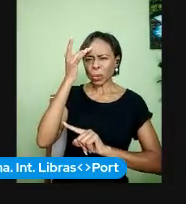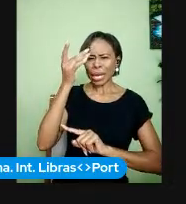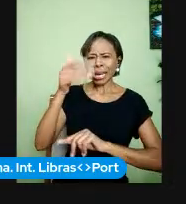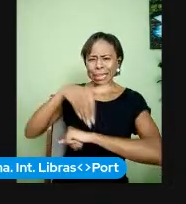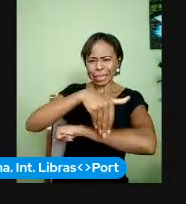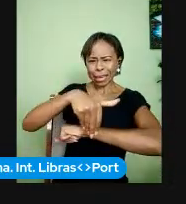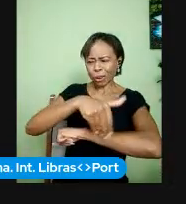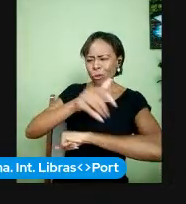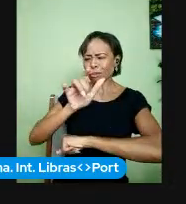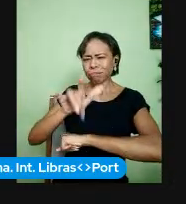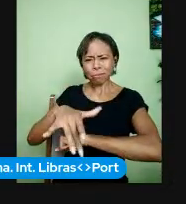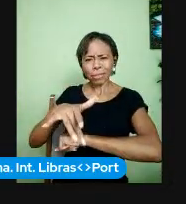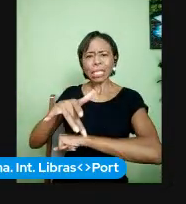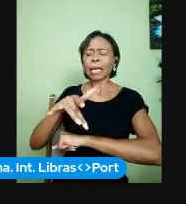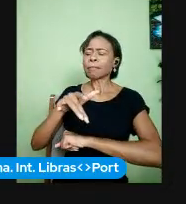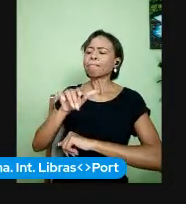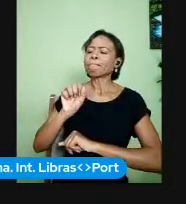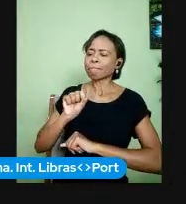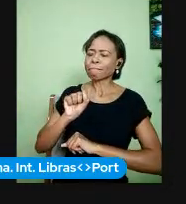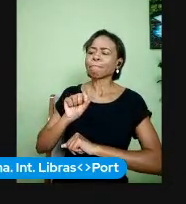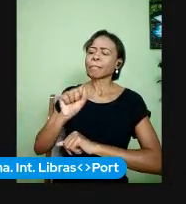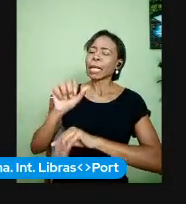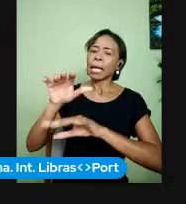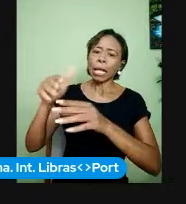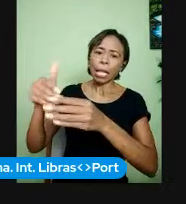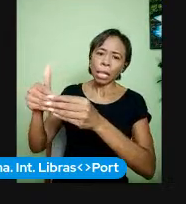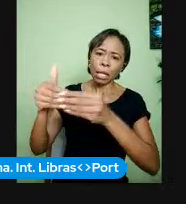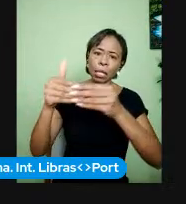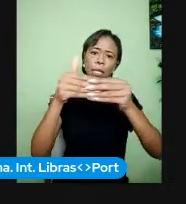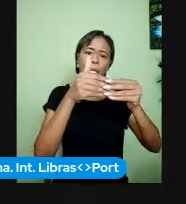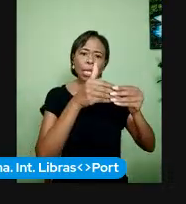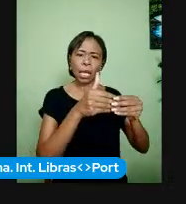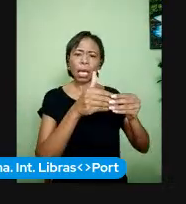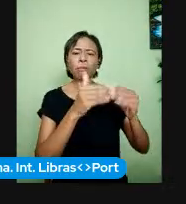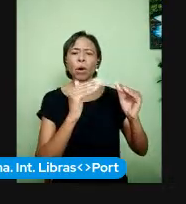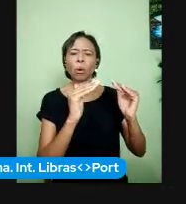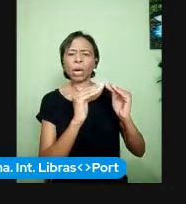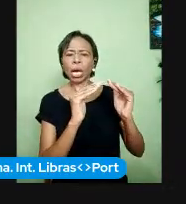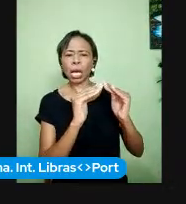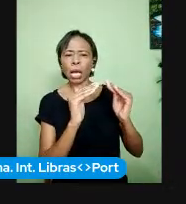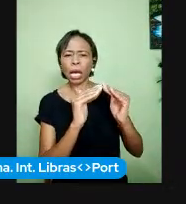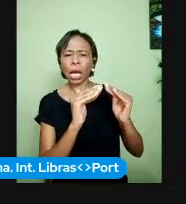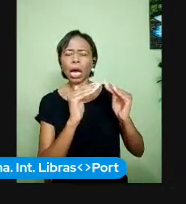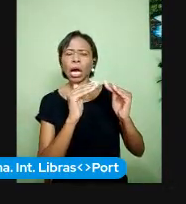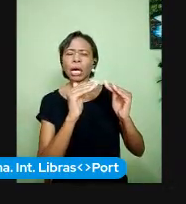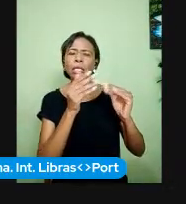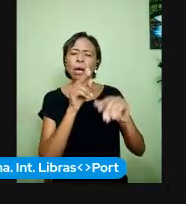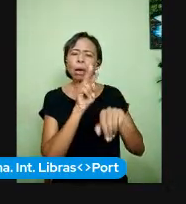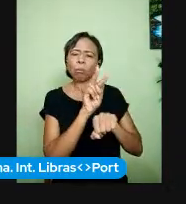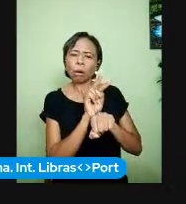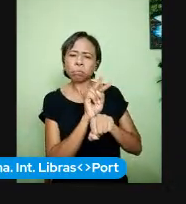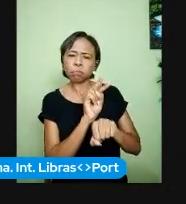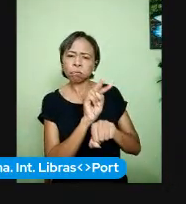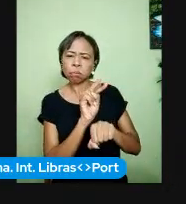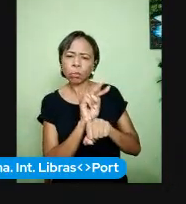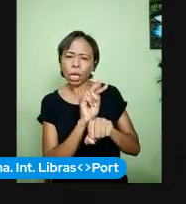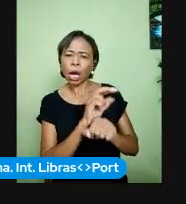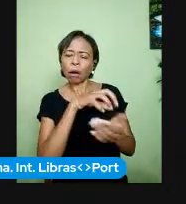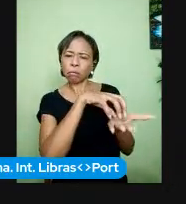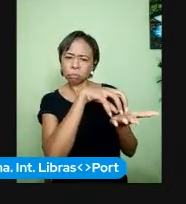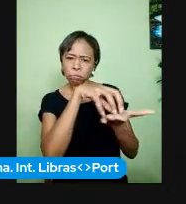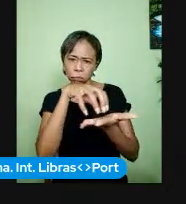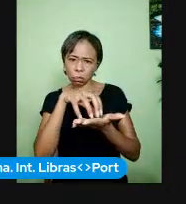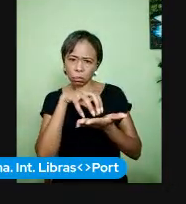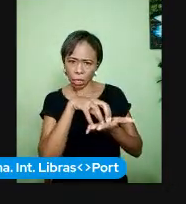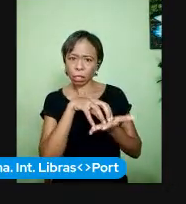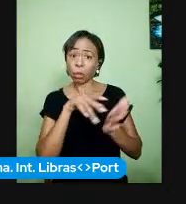prefeitura, albergues, casa de passagem, abrigos, todos os equipamentos da prefeitura que a assistência